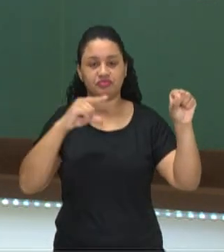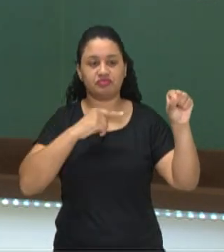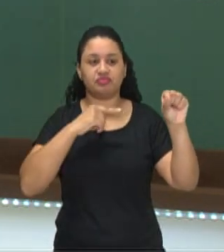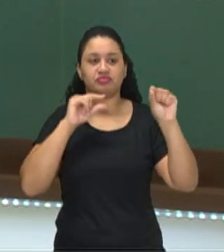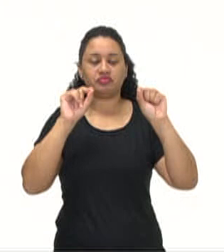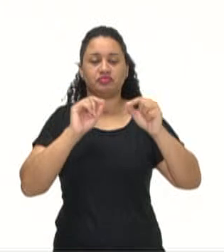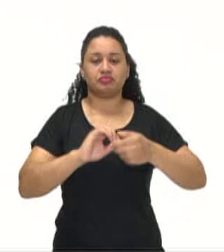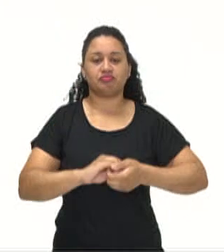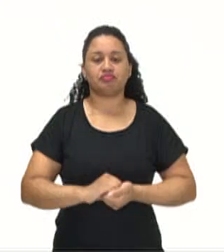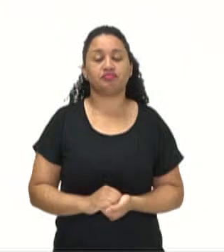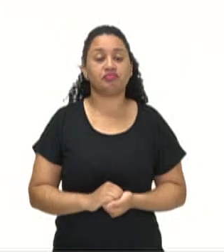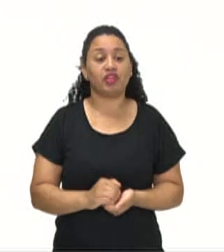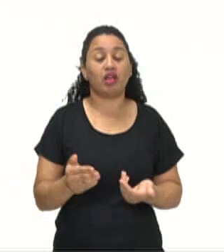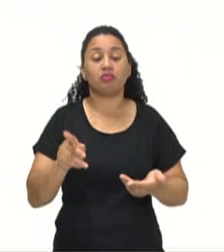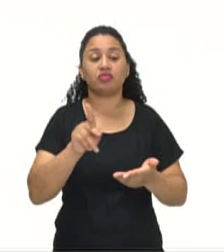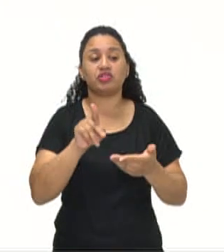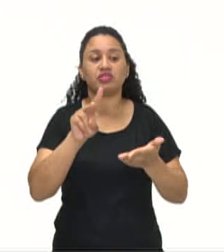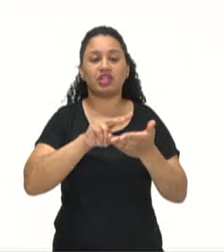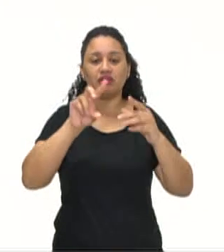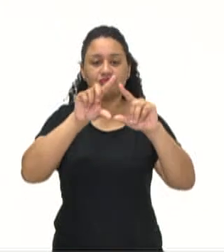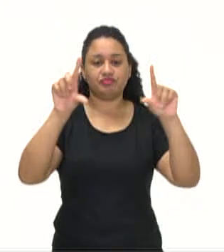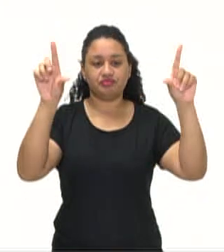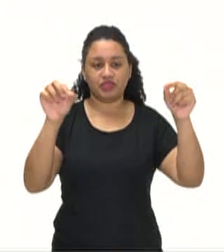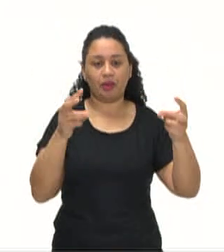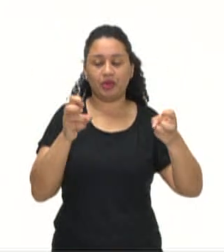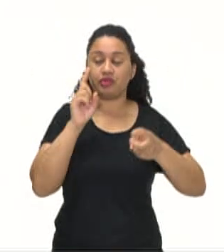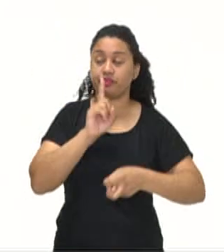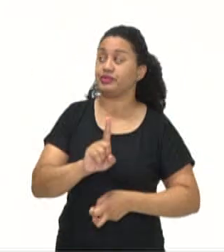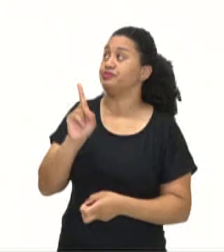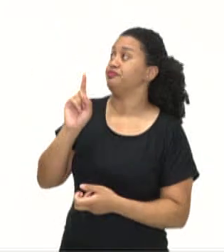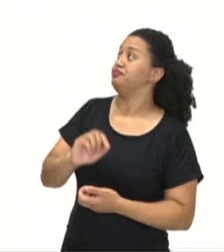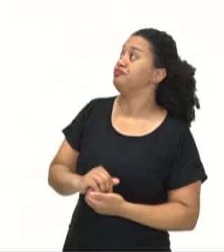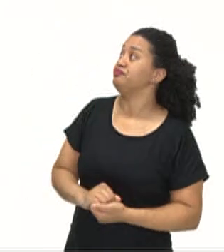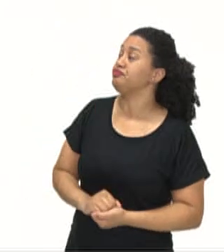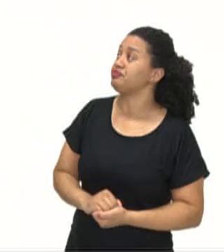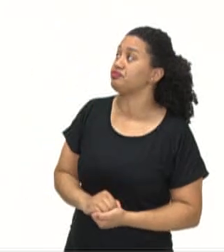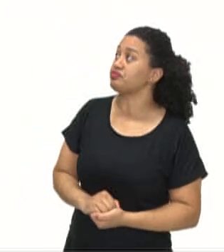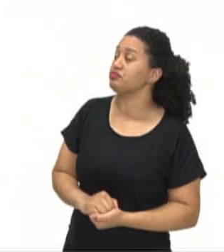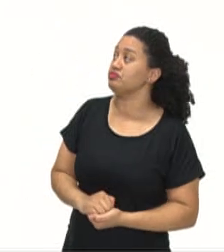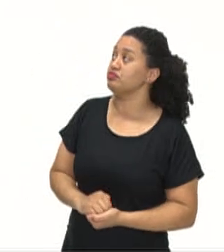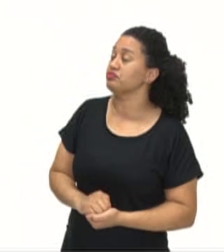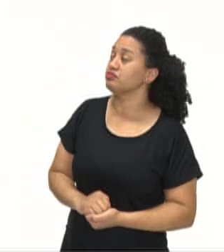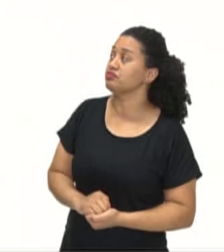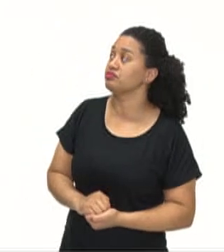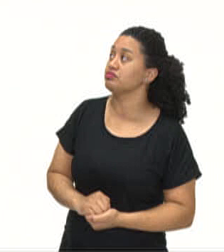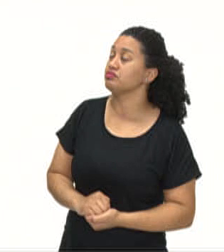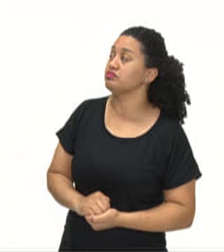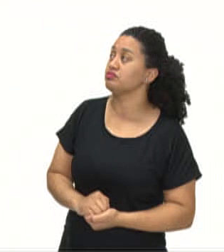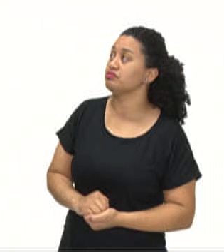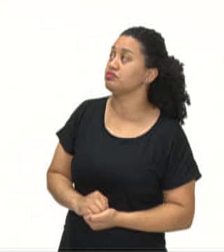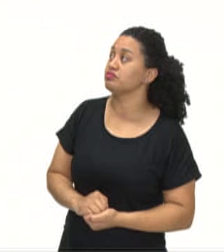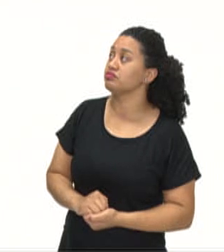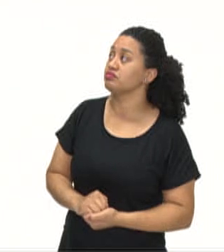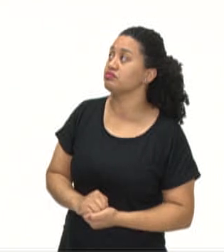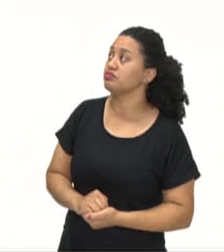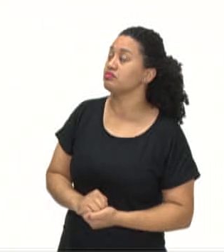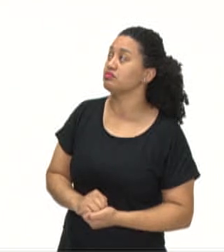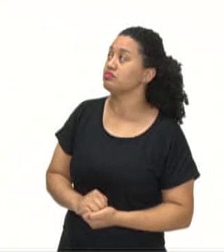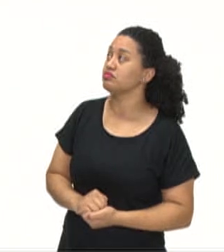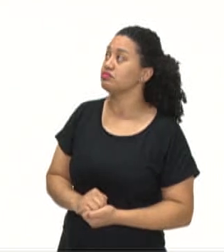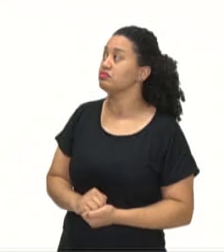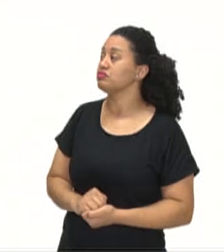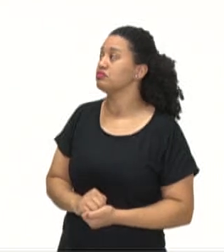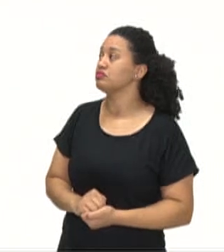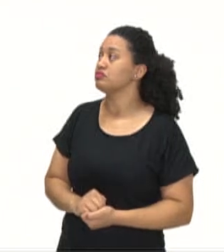cima. Little Red Riding Hood is the story of a brave girl. One day, Little Red's mother gave her a